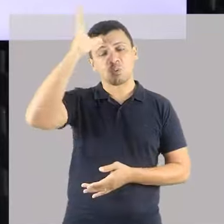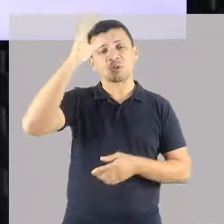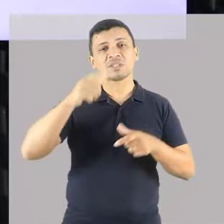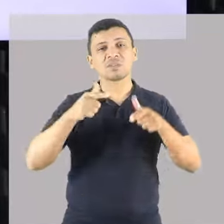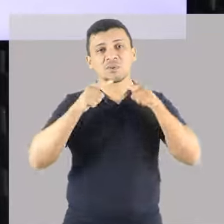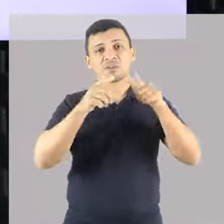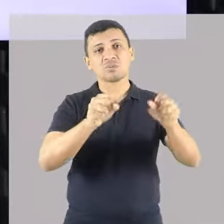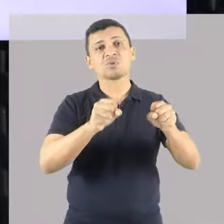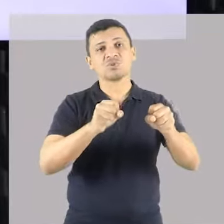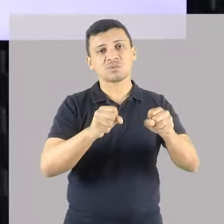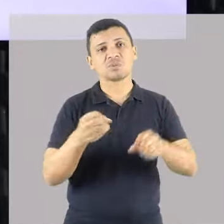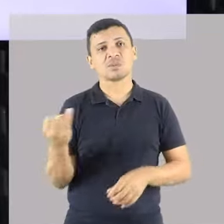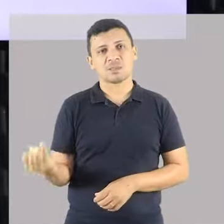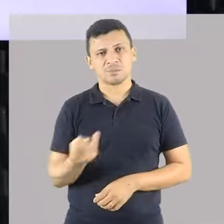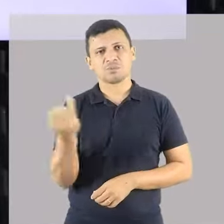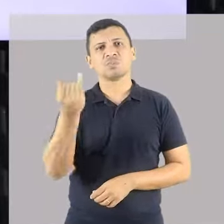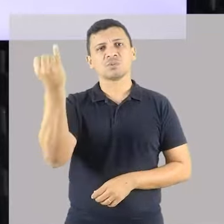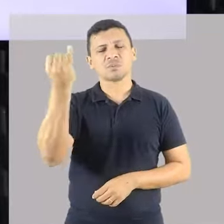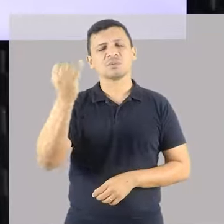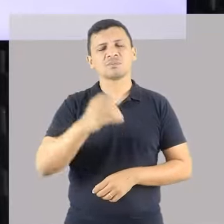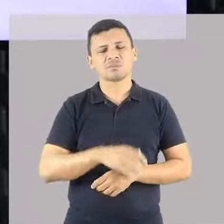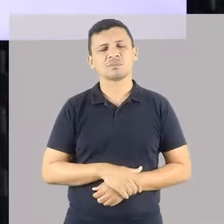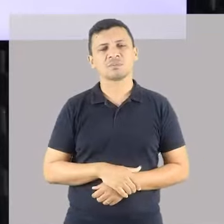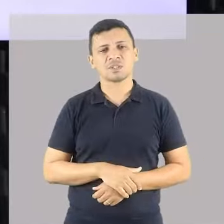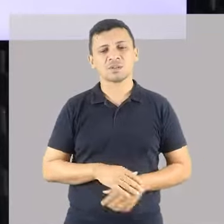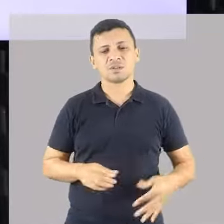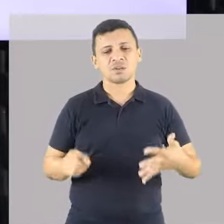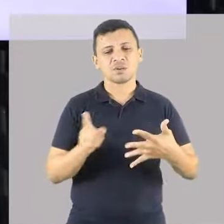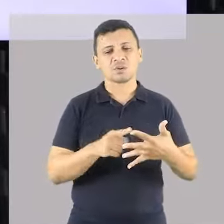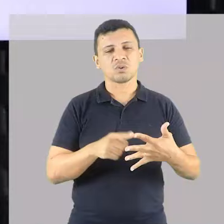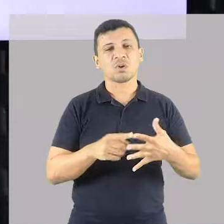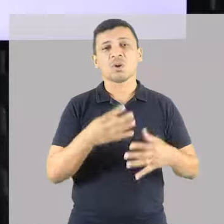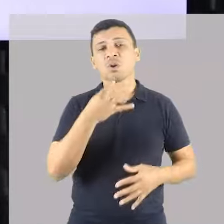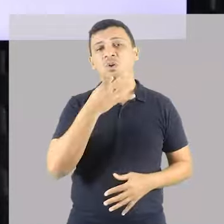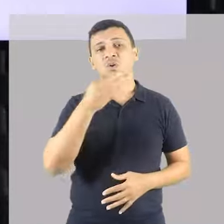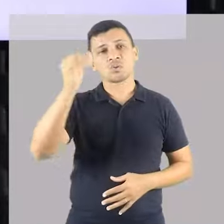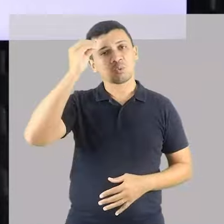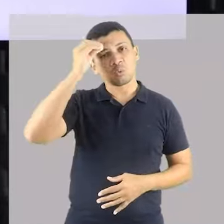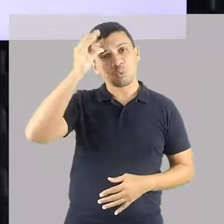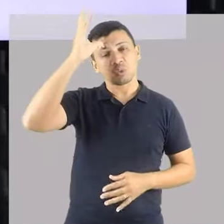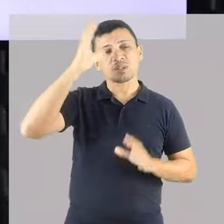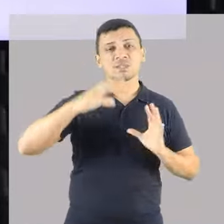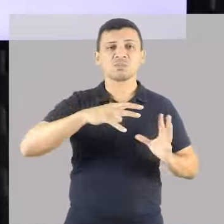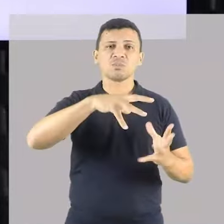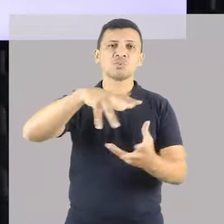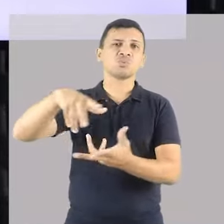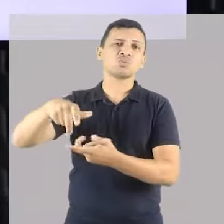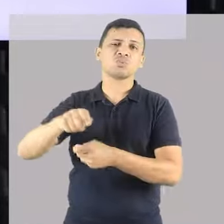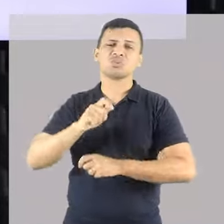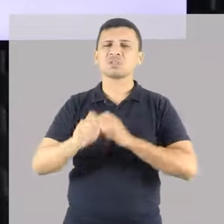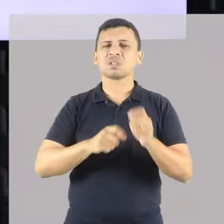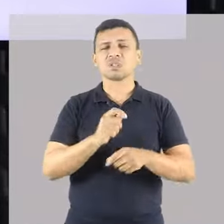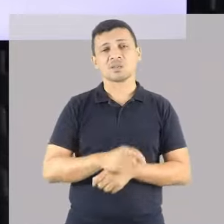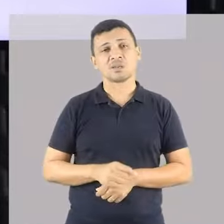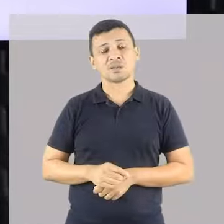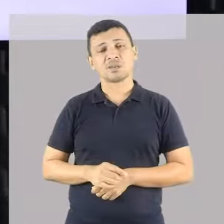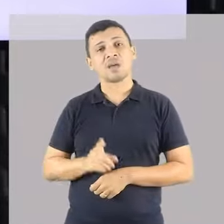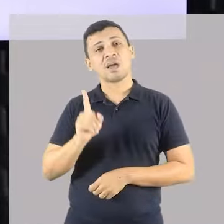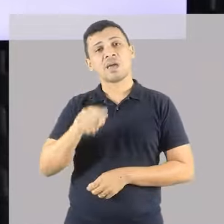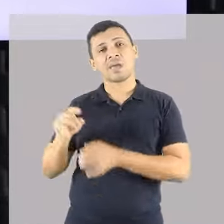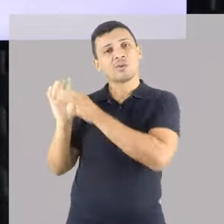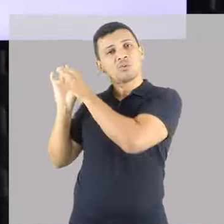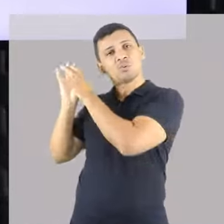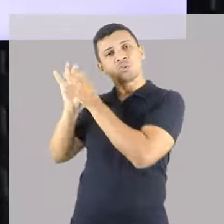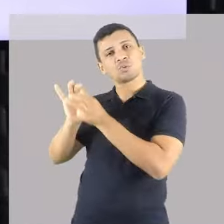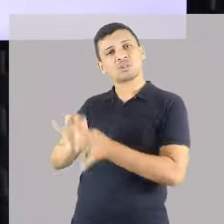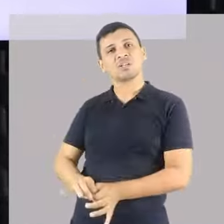conhecimento linguístico é é importante demais conhecimento de mundo o que seria esse conhecimento de mundo é o contexto todo